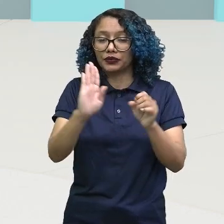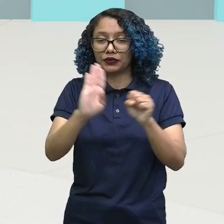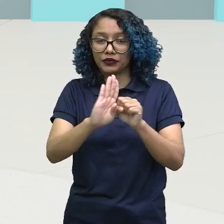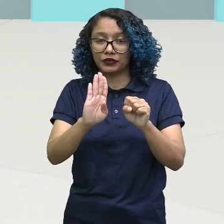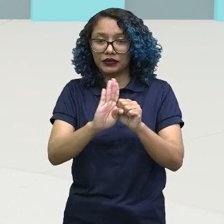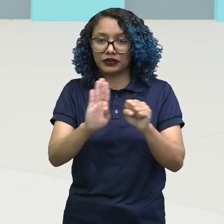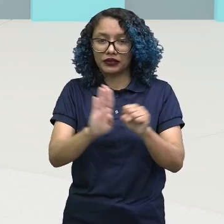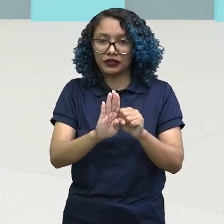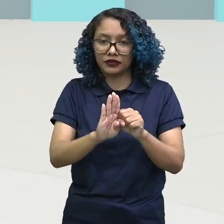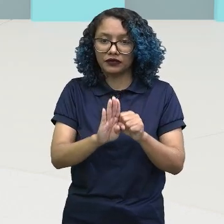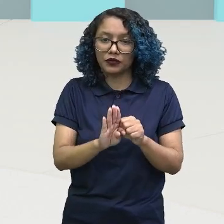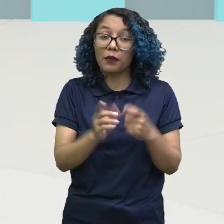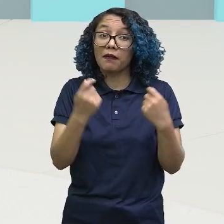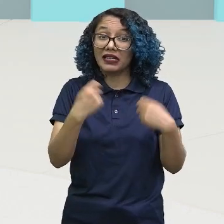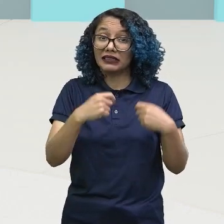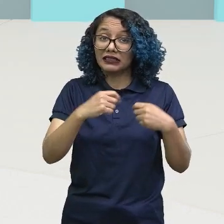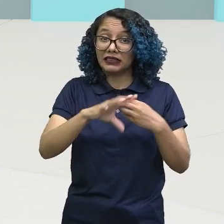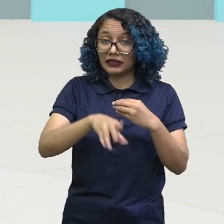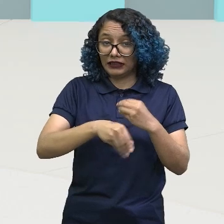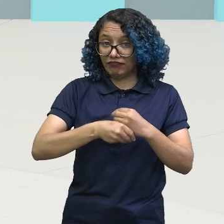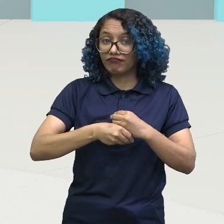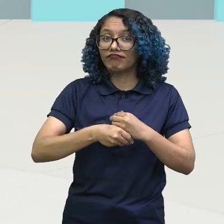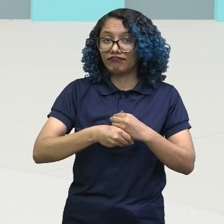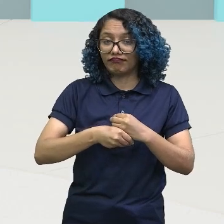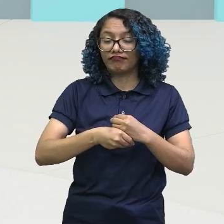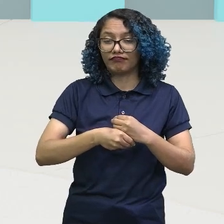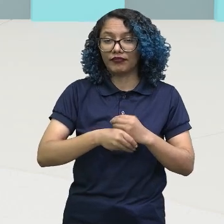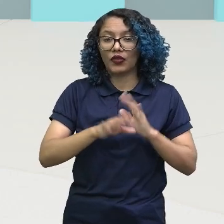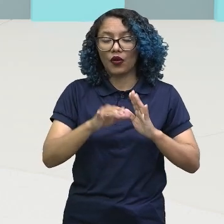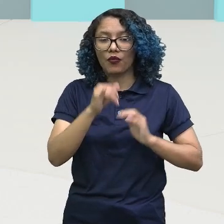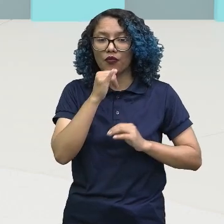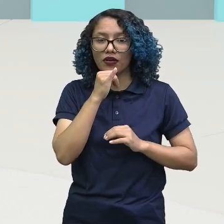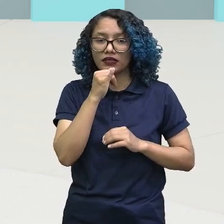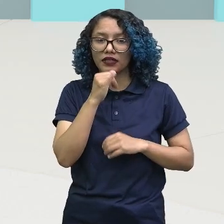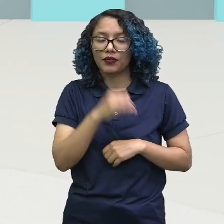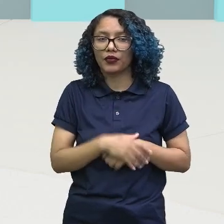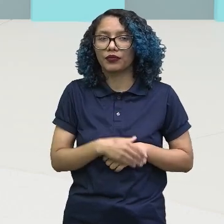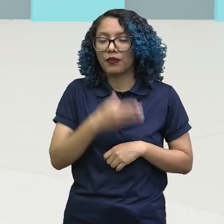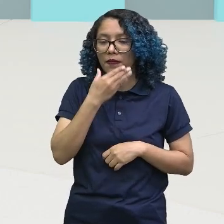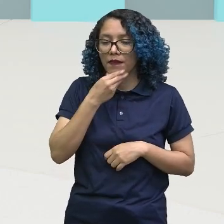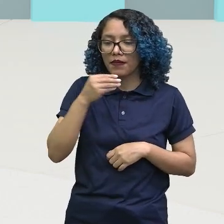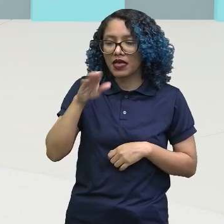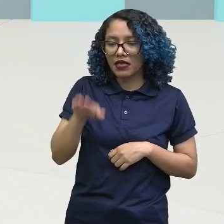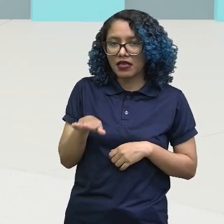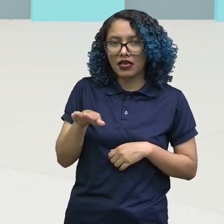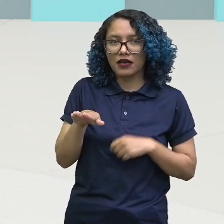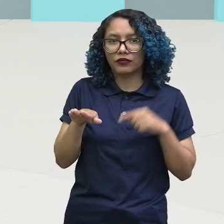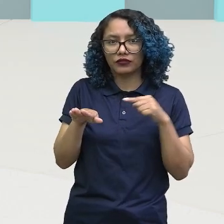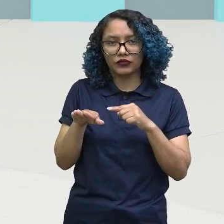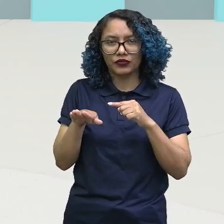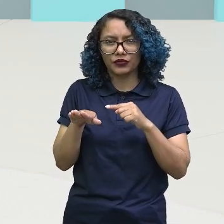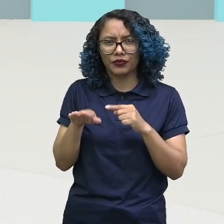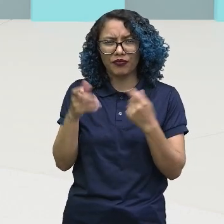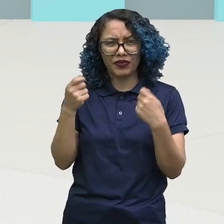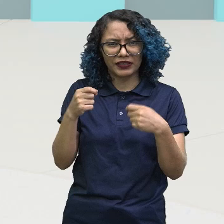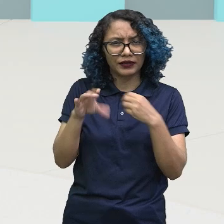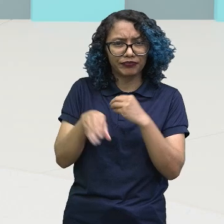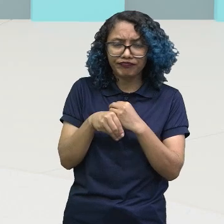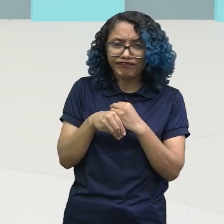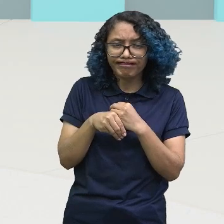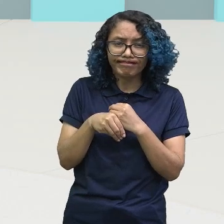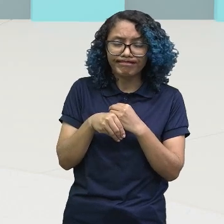vão pedir um complemento. Se eu falo, por exemplo, menino, menino não pede complemento.